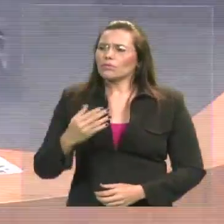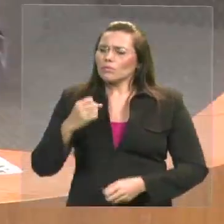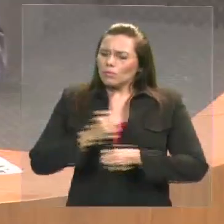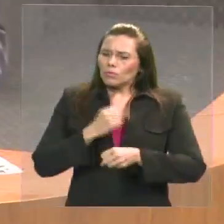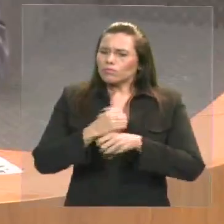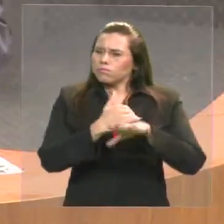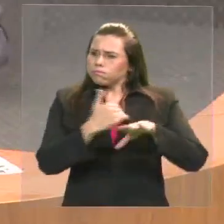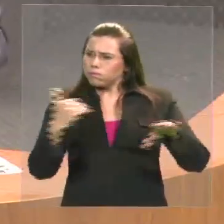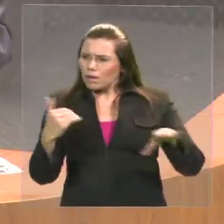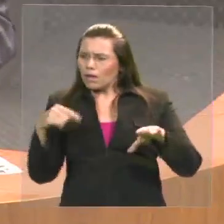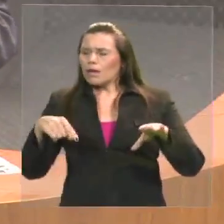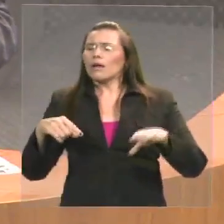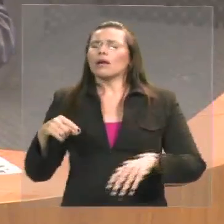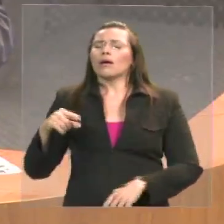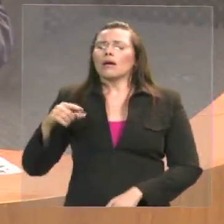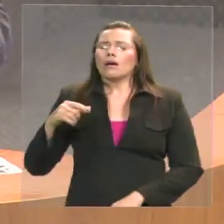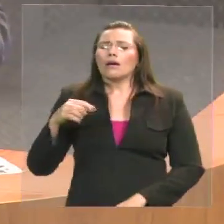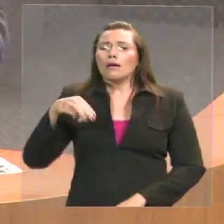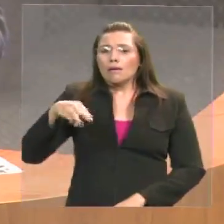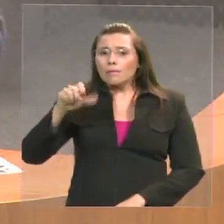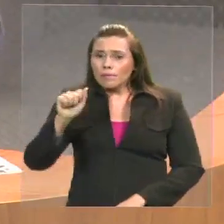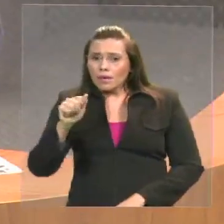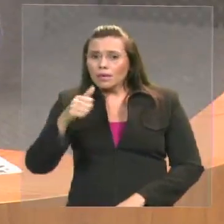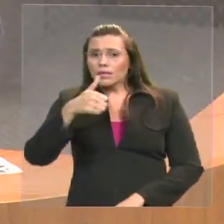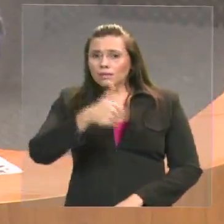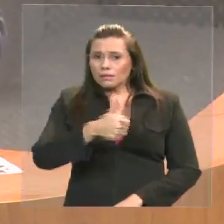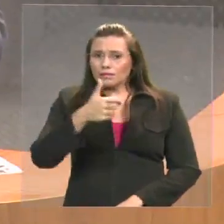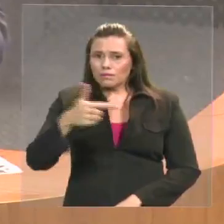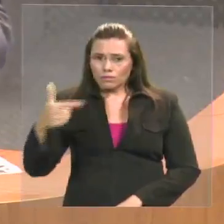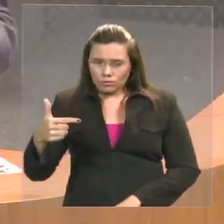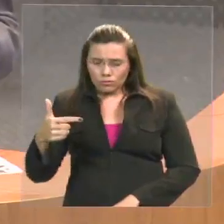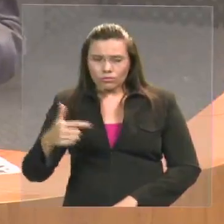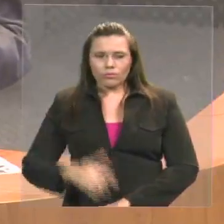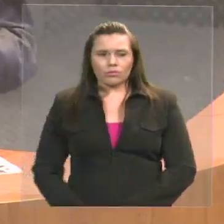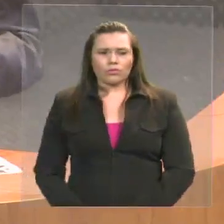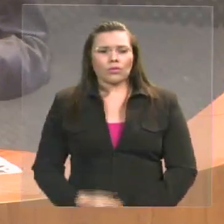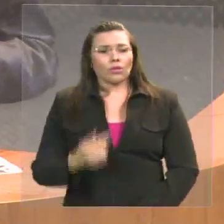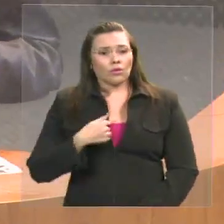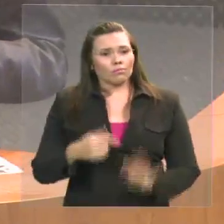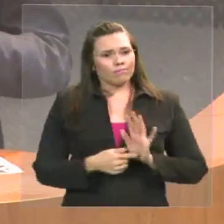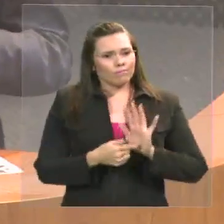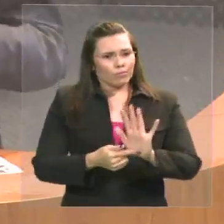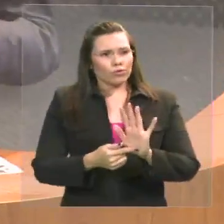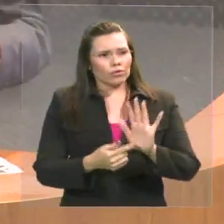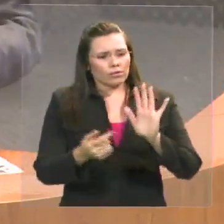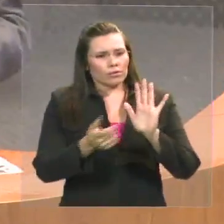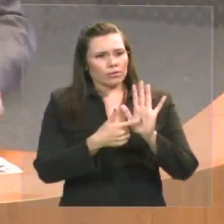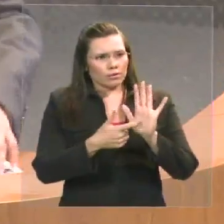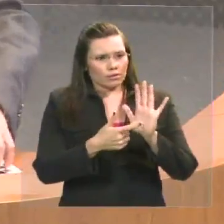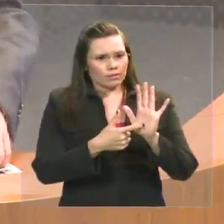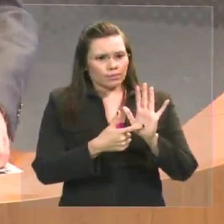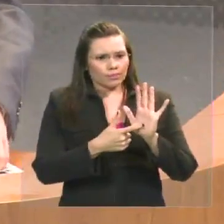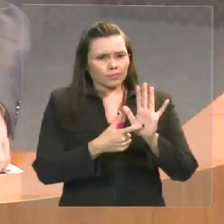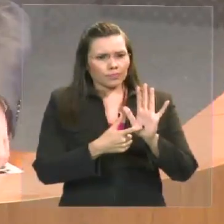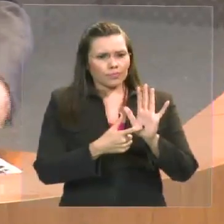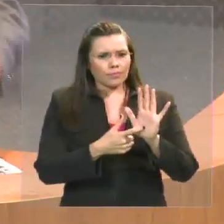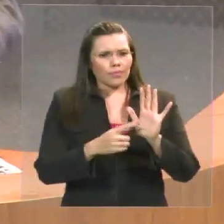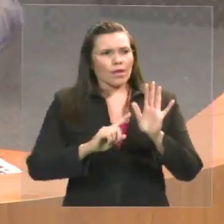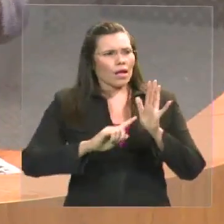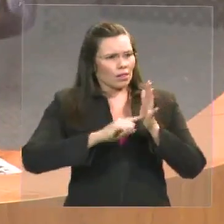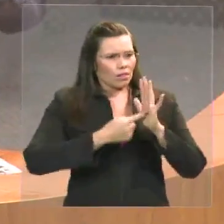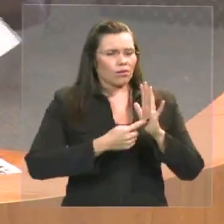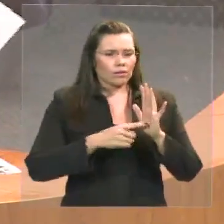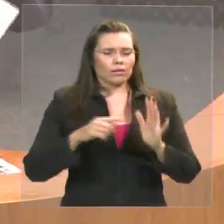até aqui, até as notas, para vossas excelências comprovarem o preço da entrada e o preço